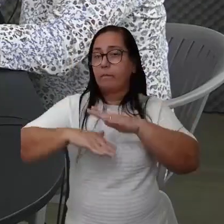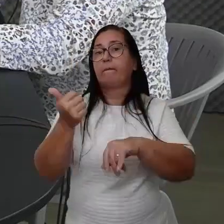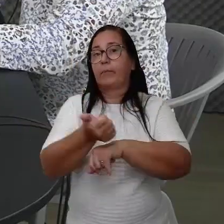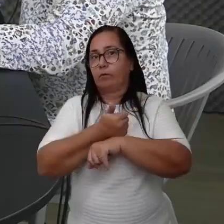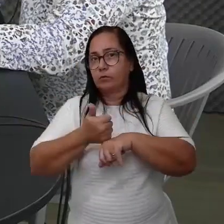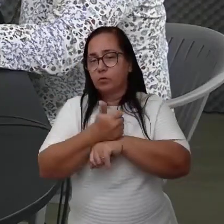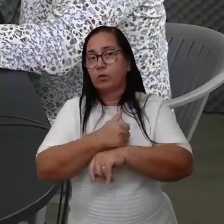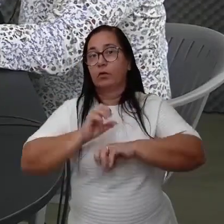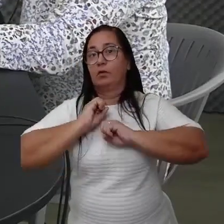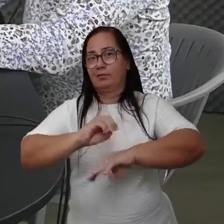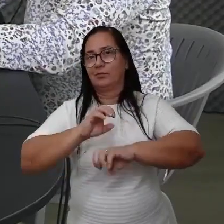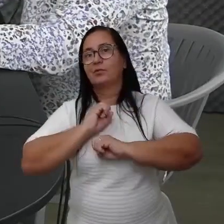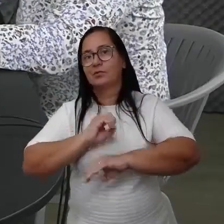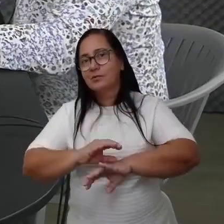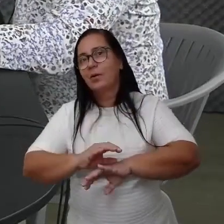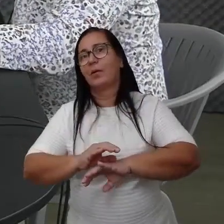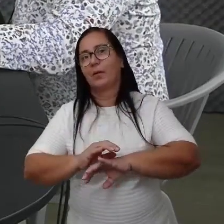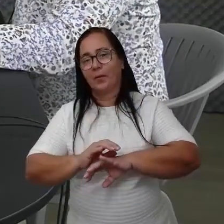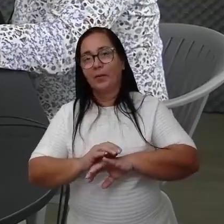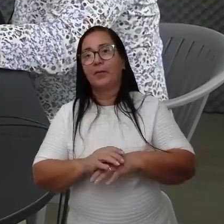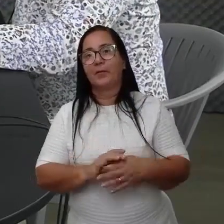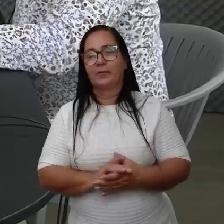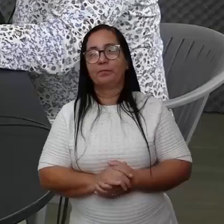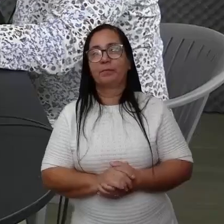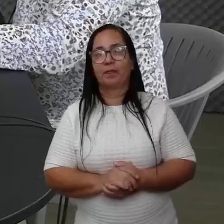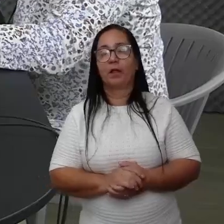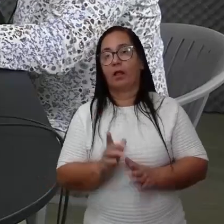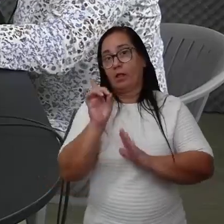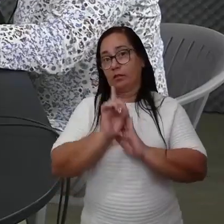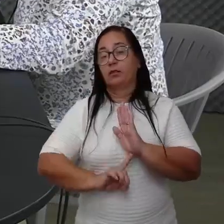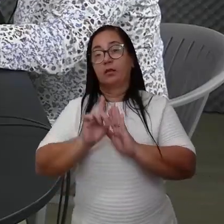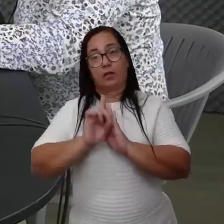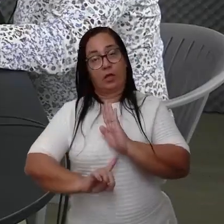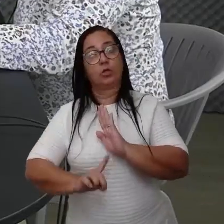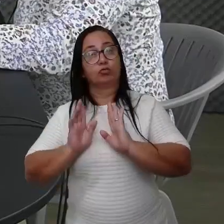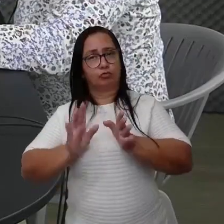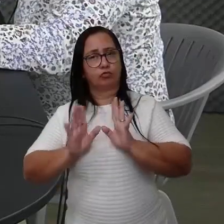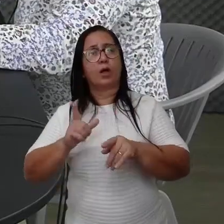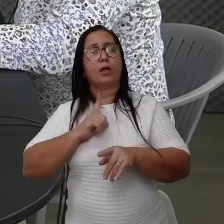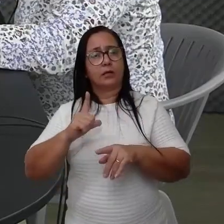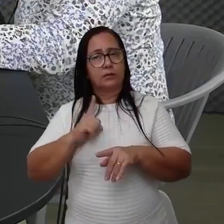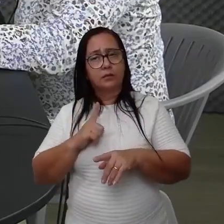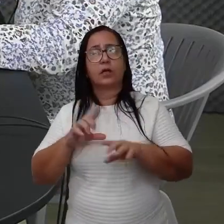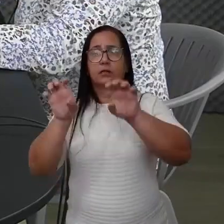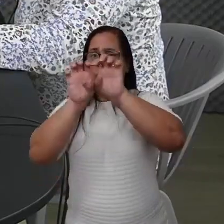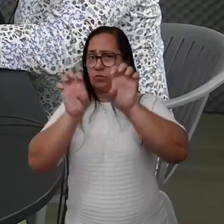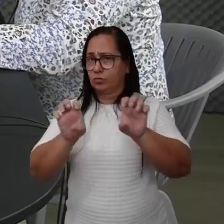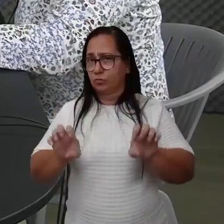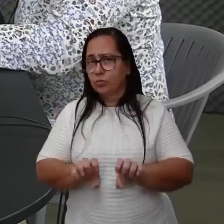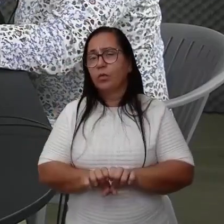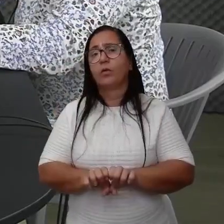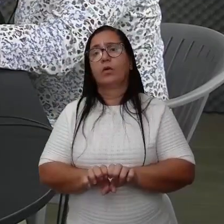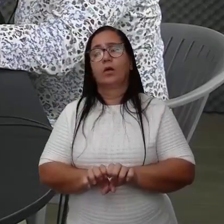educação midiática. Eu anotei a mesma coisa. Isso é um direito, na verdade, né? Já existe na estrutura do governo federal